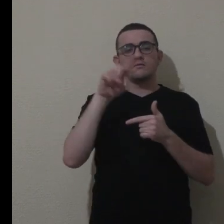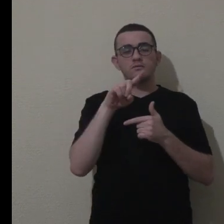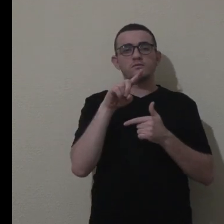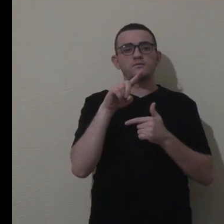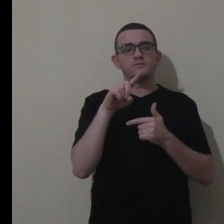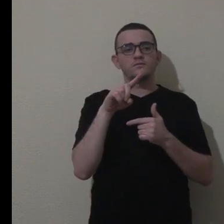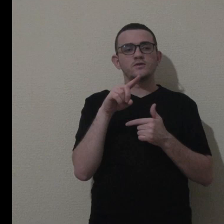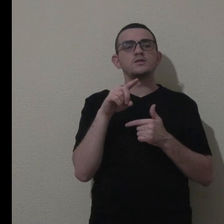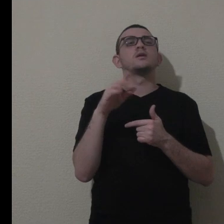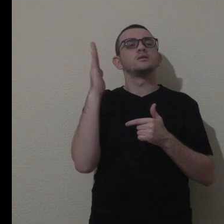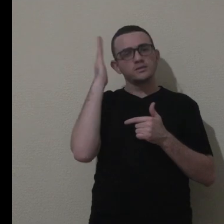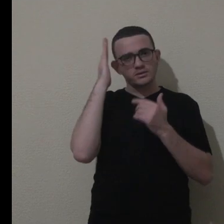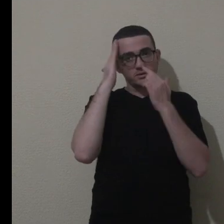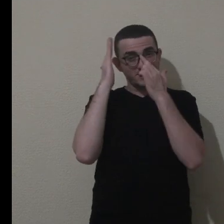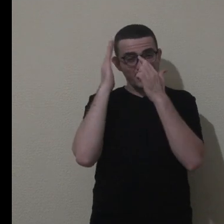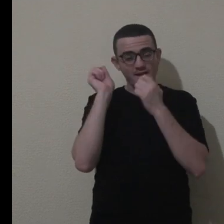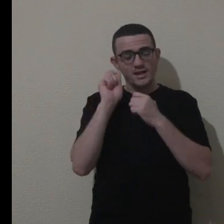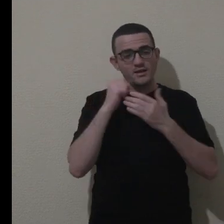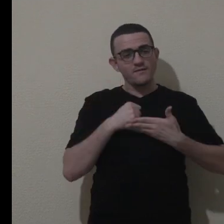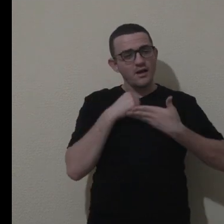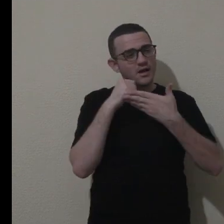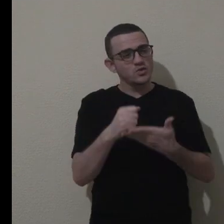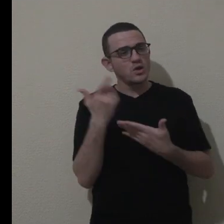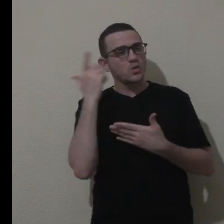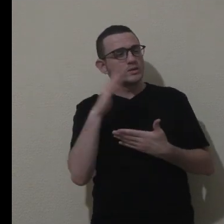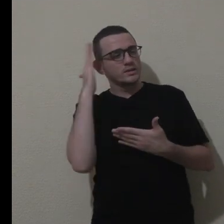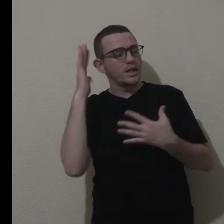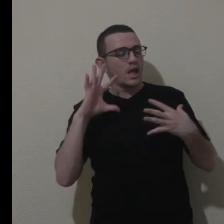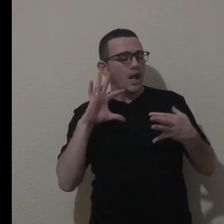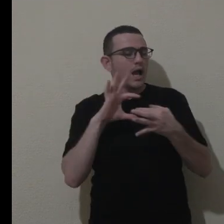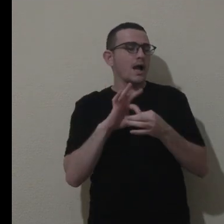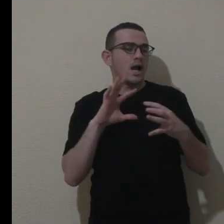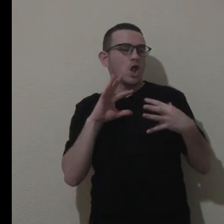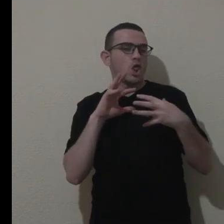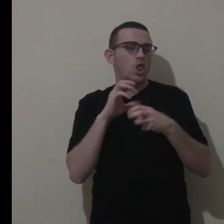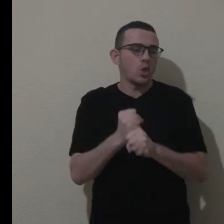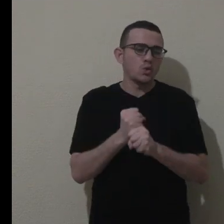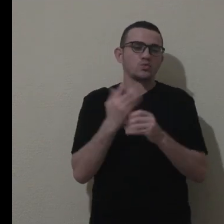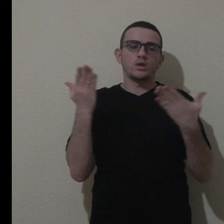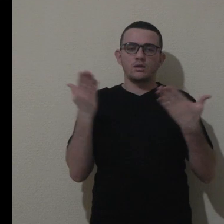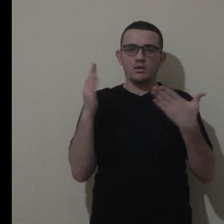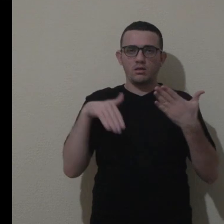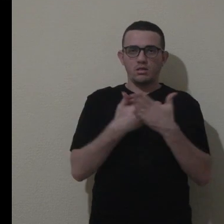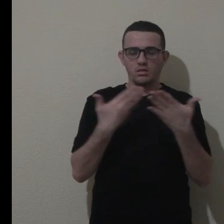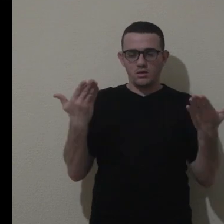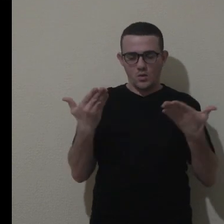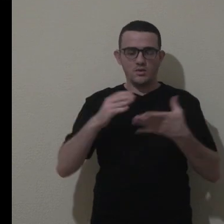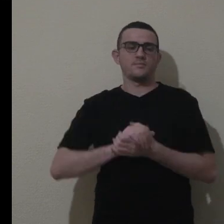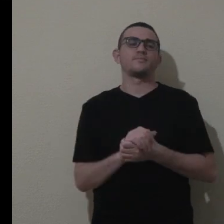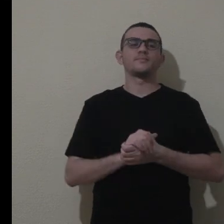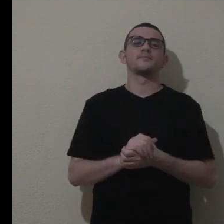vocês estarem cientes e que vai ajudar a entender, a amarrar todo esse papo que a gente teve até agora.